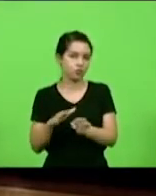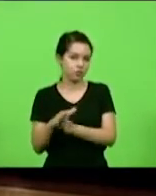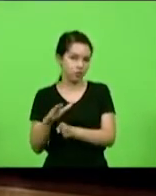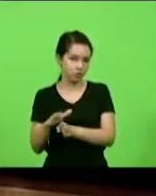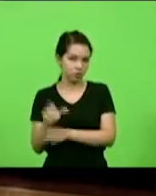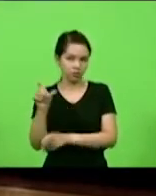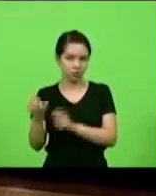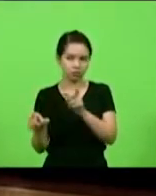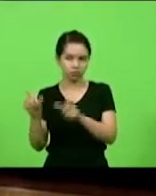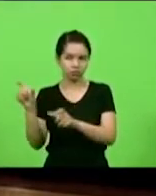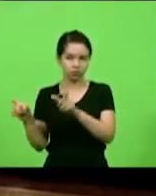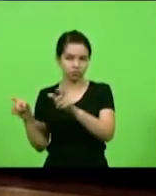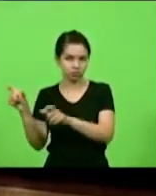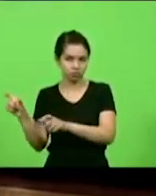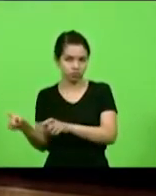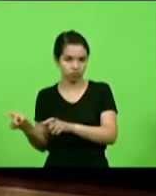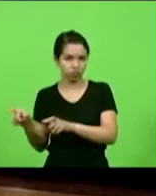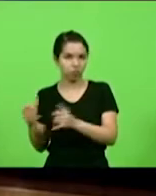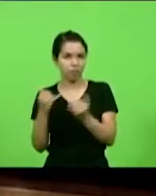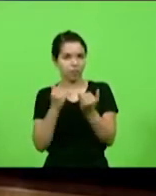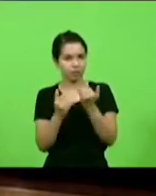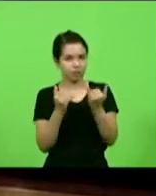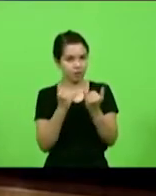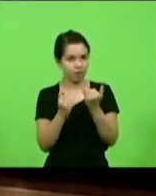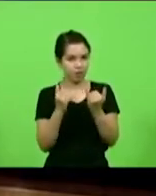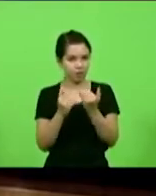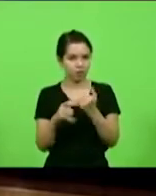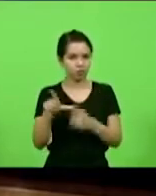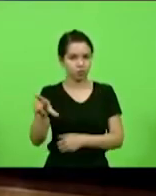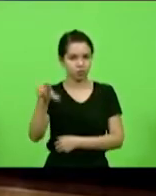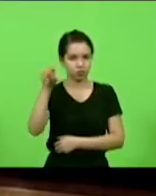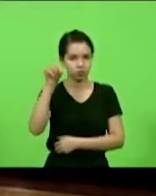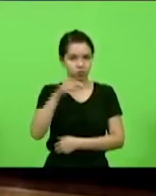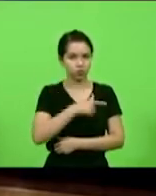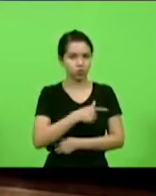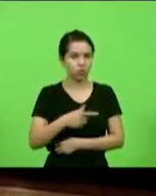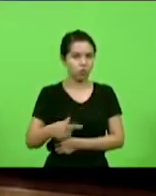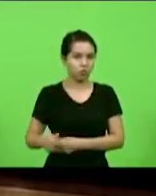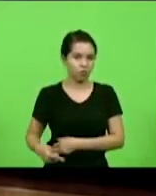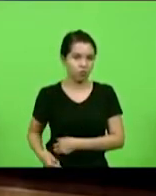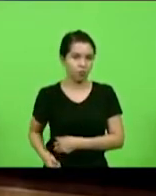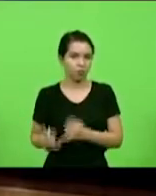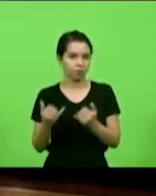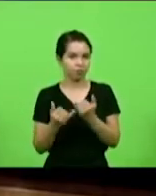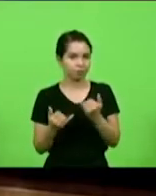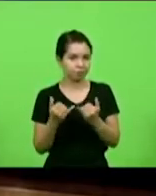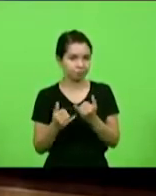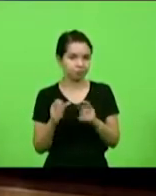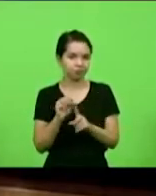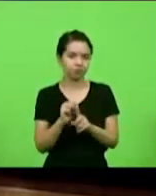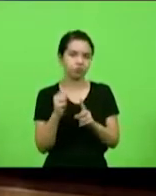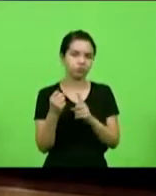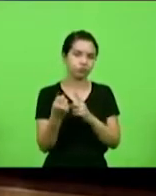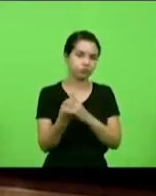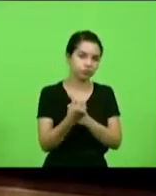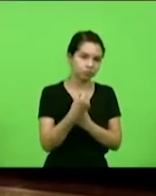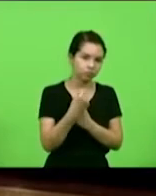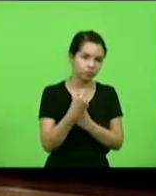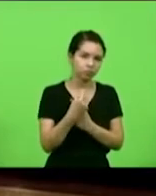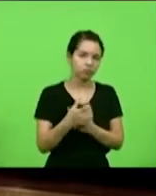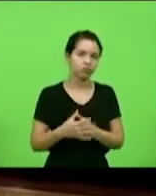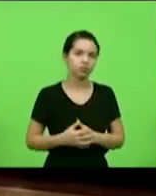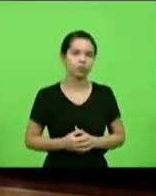dos conselheiros são designados pelo governo, metade pela sociedade civil, de forma paritária, se eles